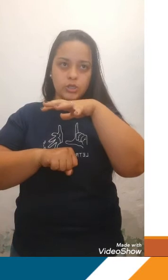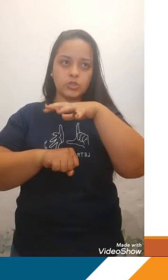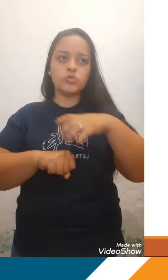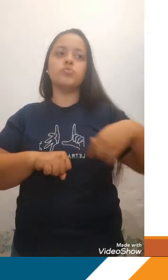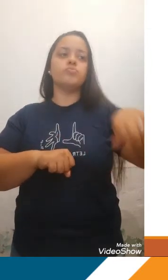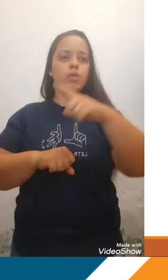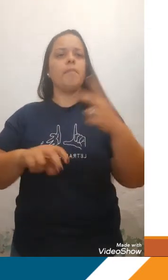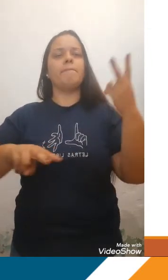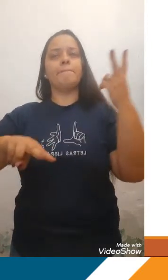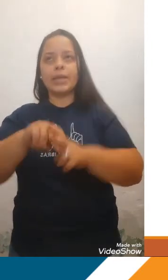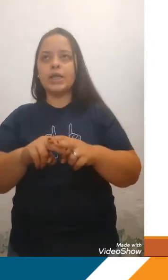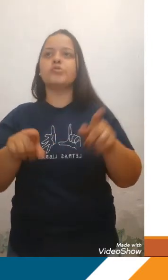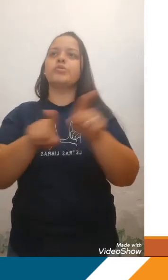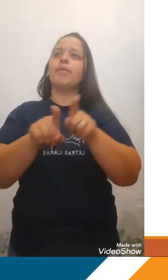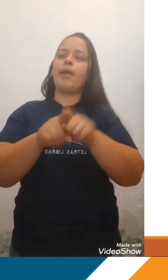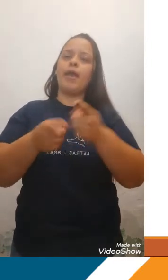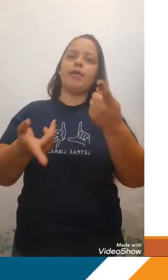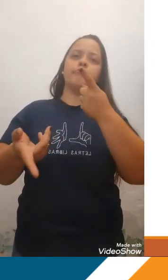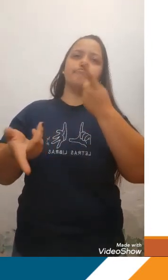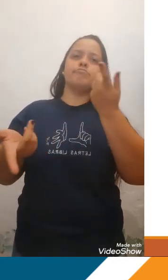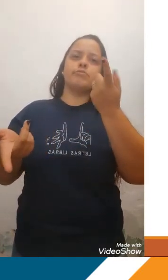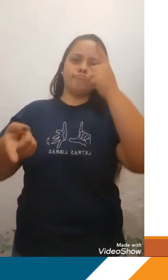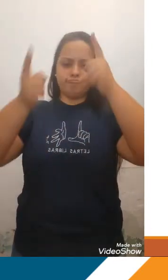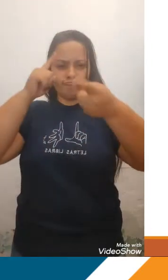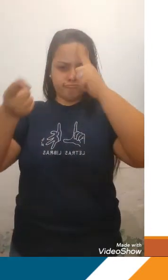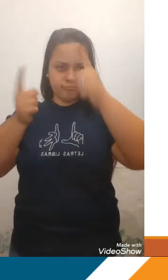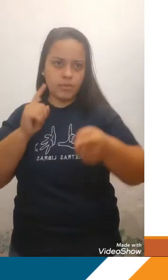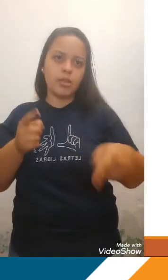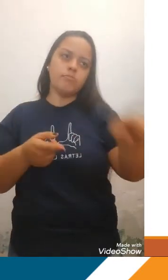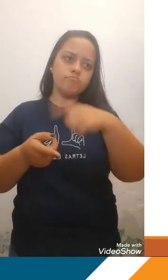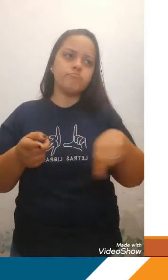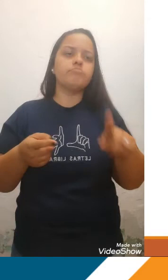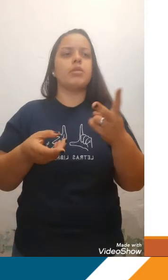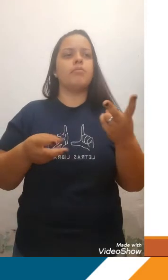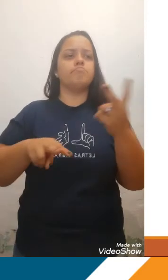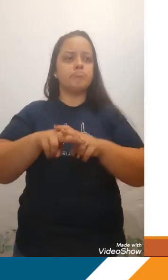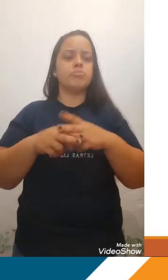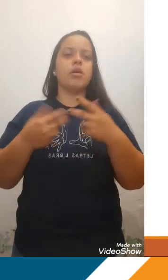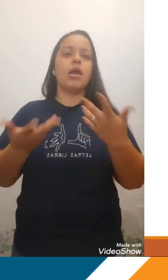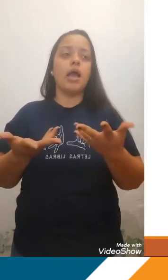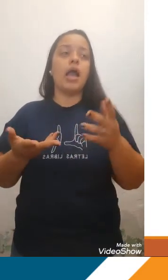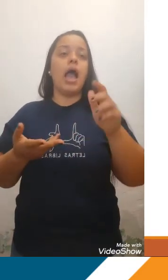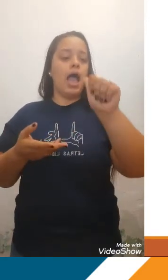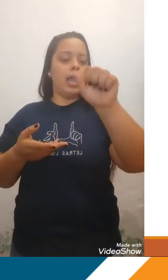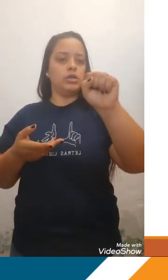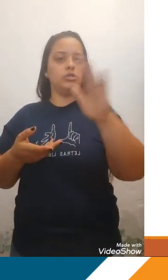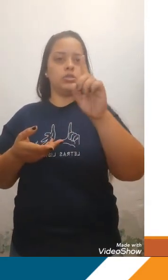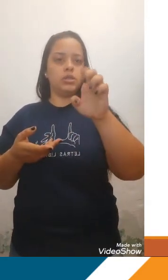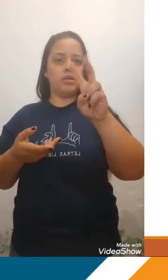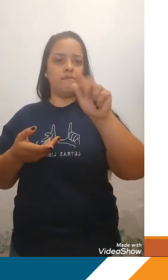presos, denunciados e submetidos a inquéritos, aos quais chamamos de devassos. Porém, a pena capital ficou